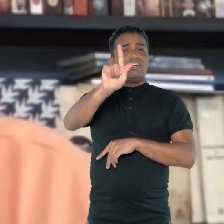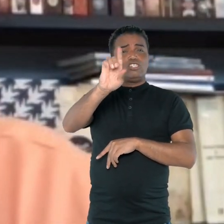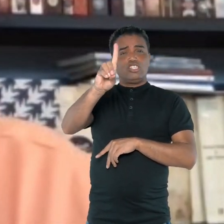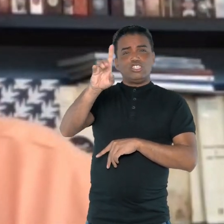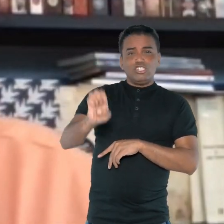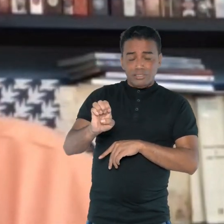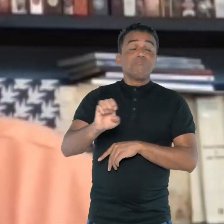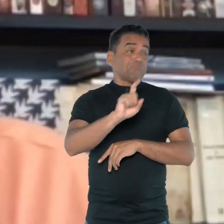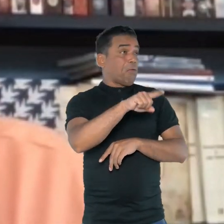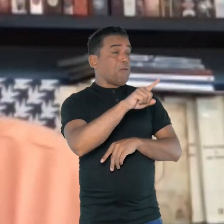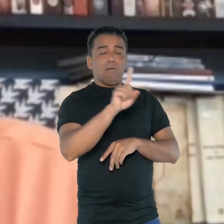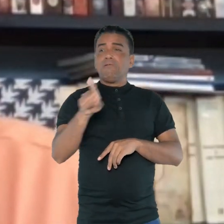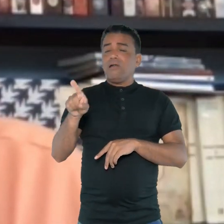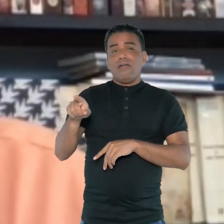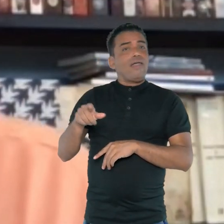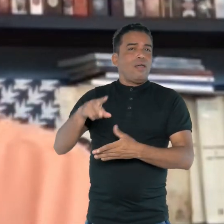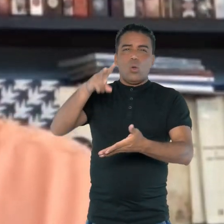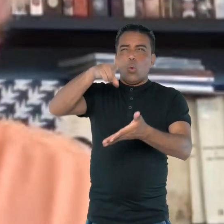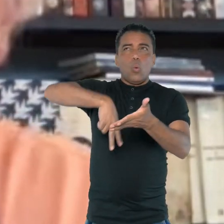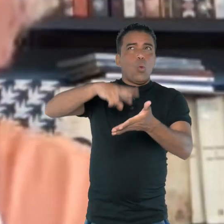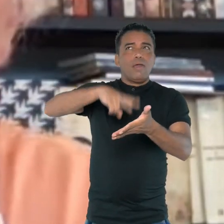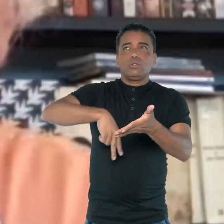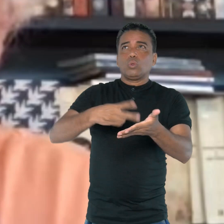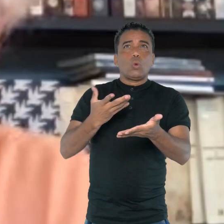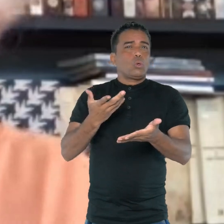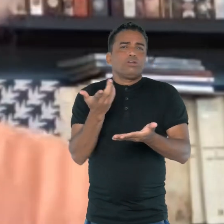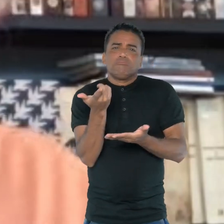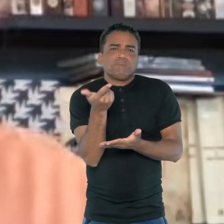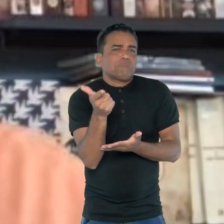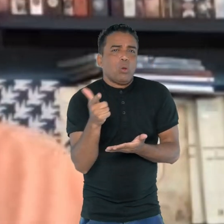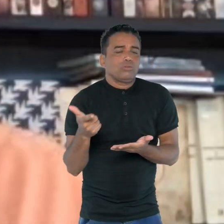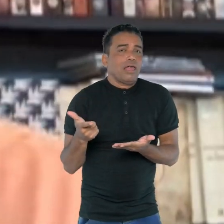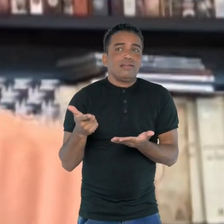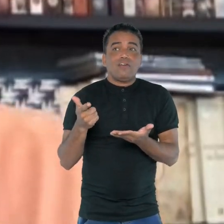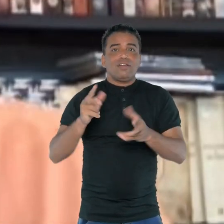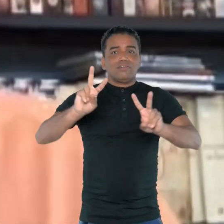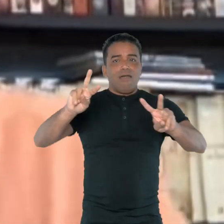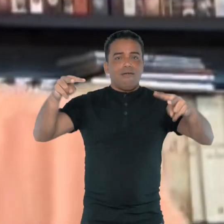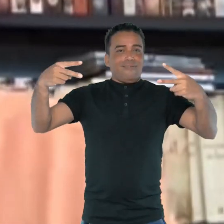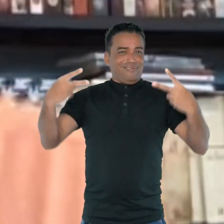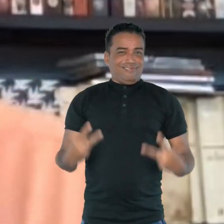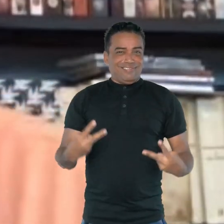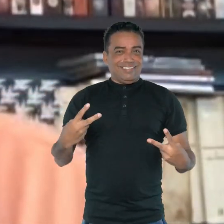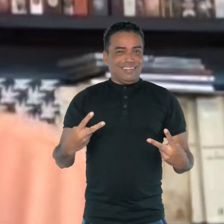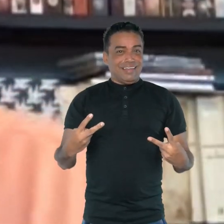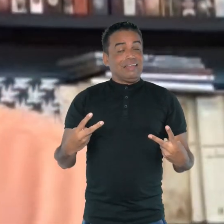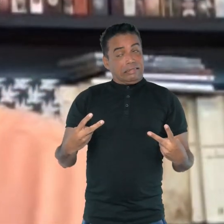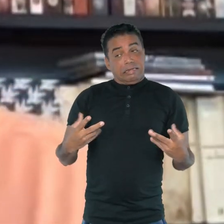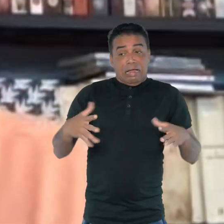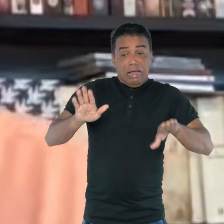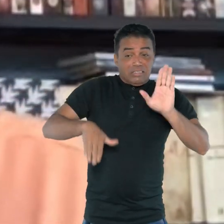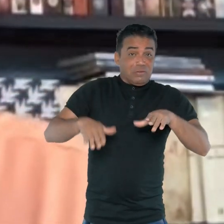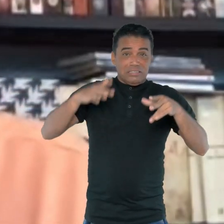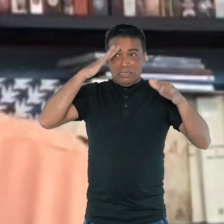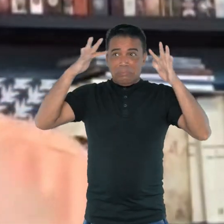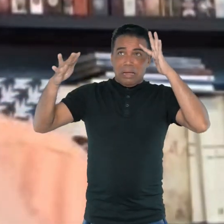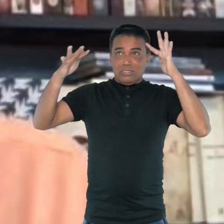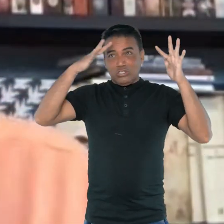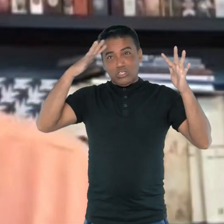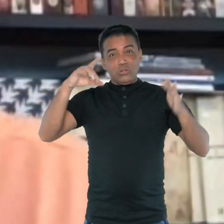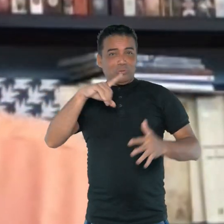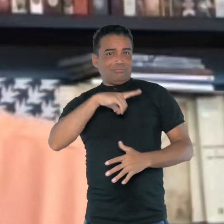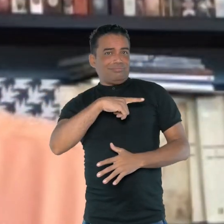um autor que não tem, talvez, tanto reconhecimento quanto eu imagino que deveria